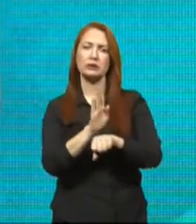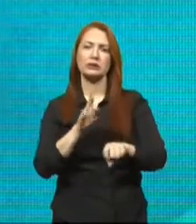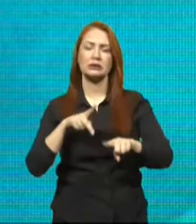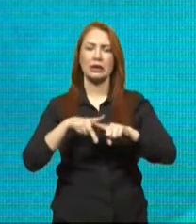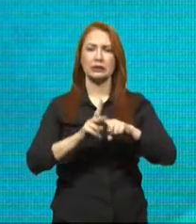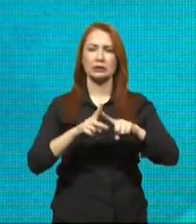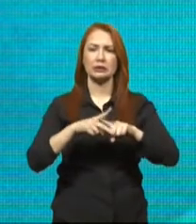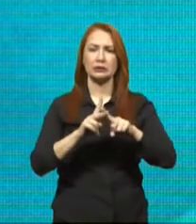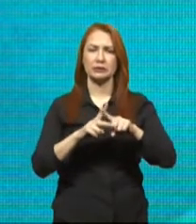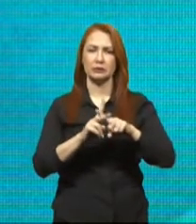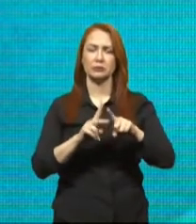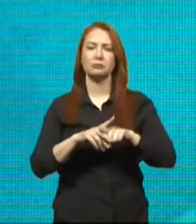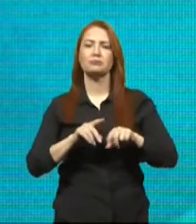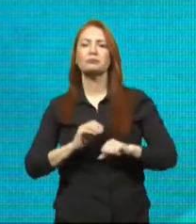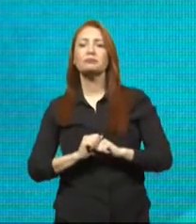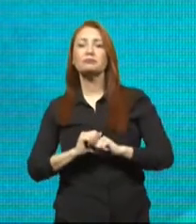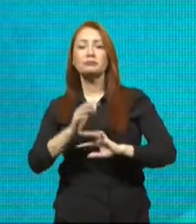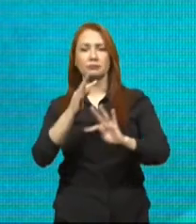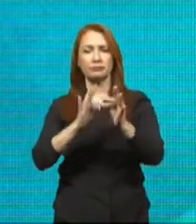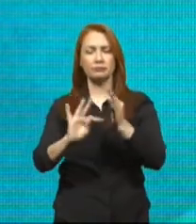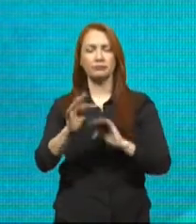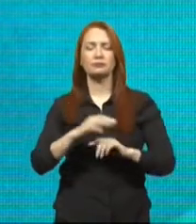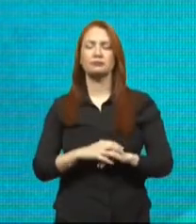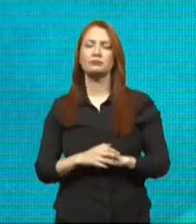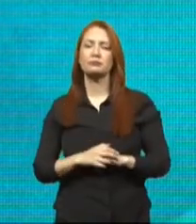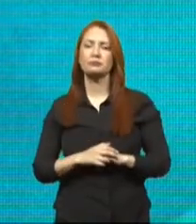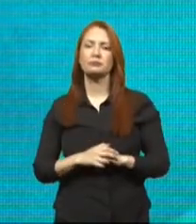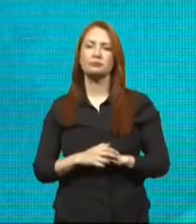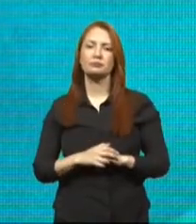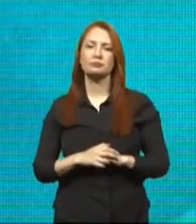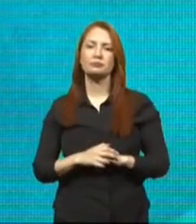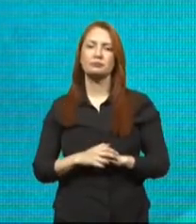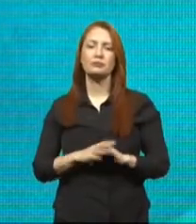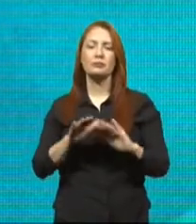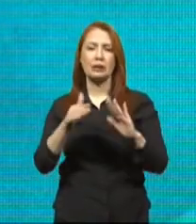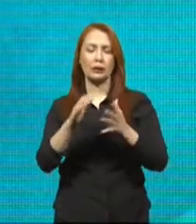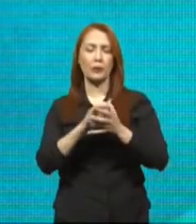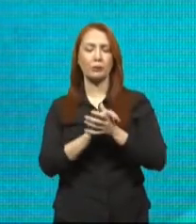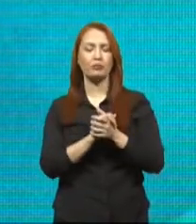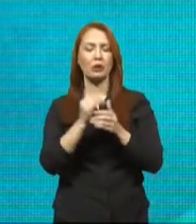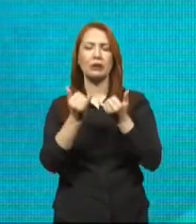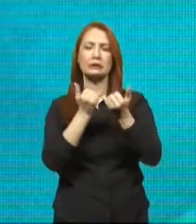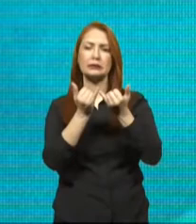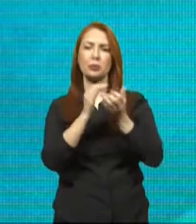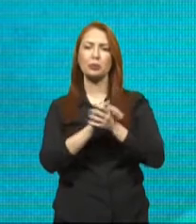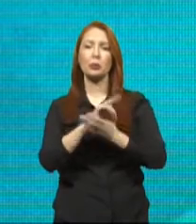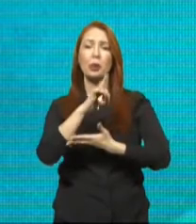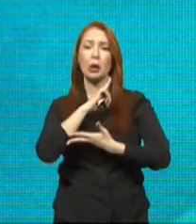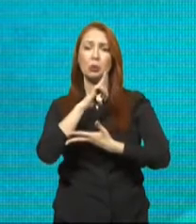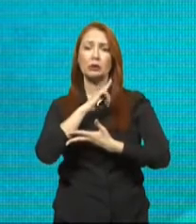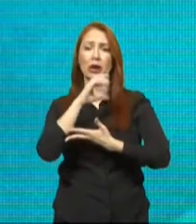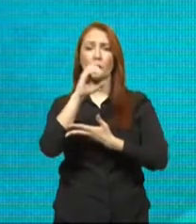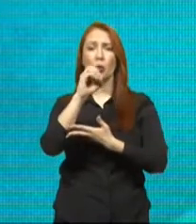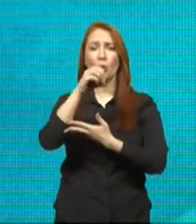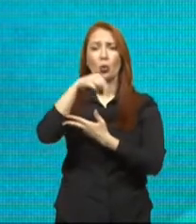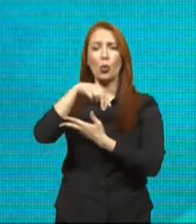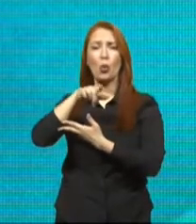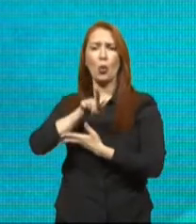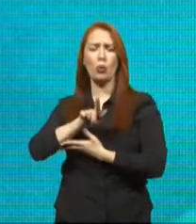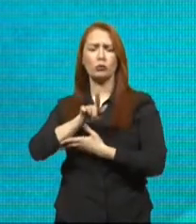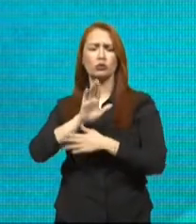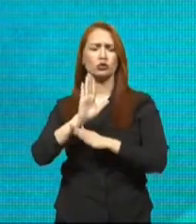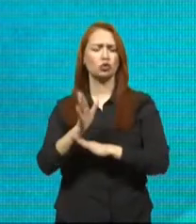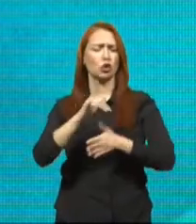exemplo, vamos supor que eu tenho uma ONG e a minha ONG está com tudo certinho, com